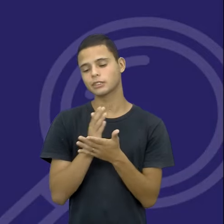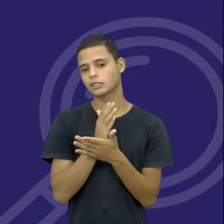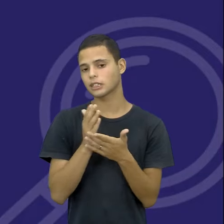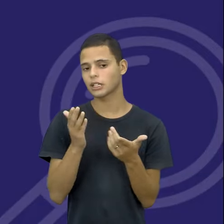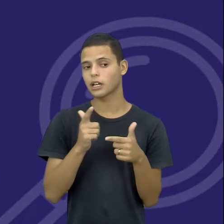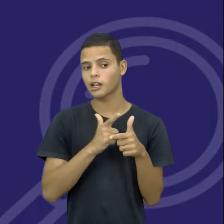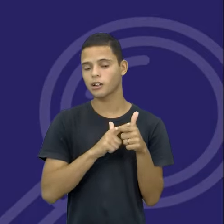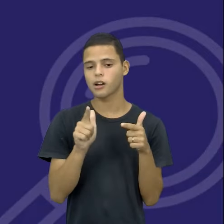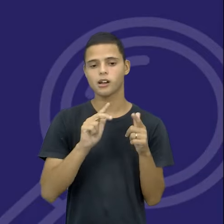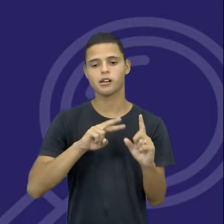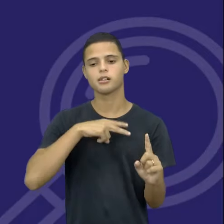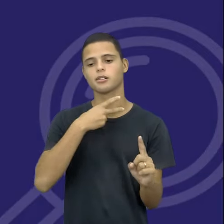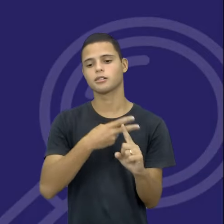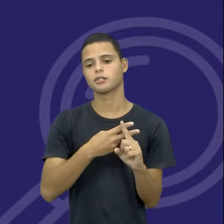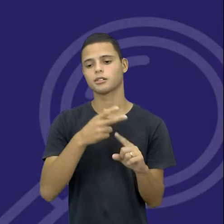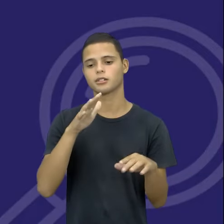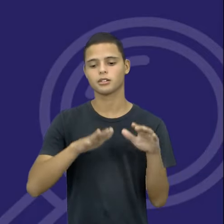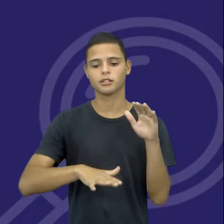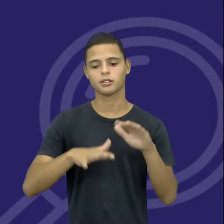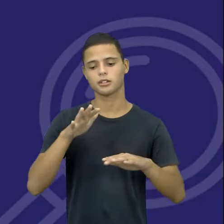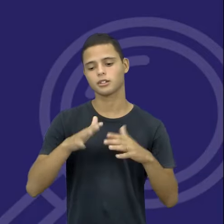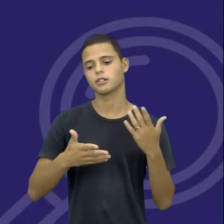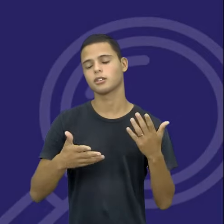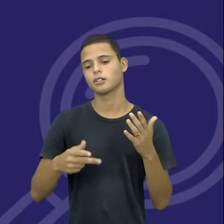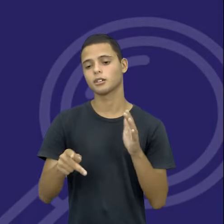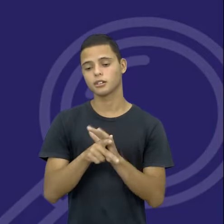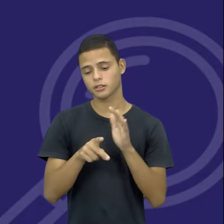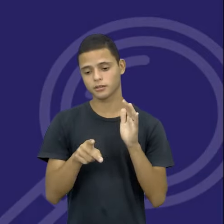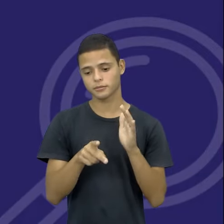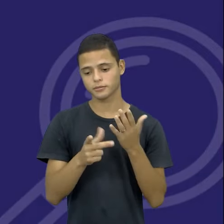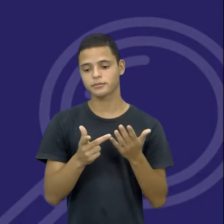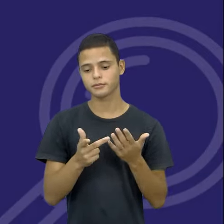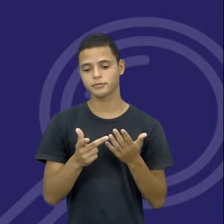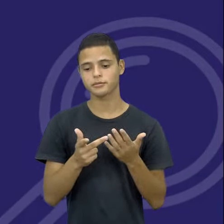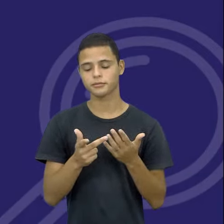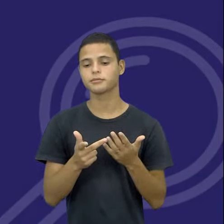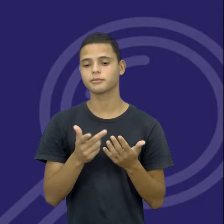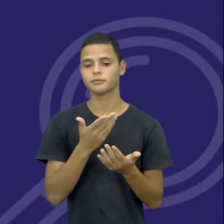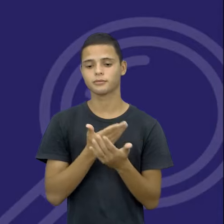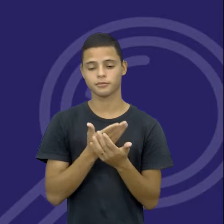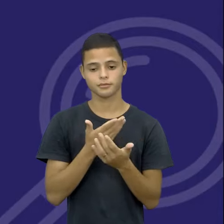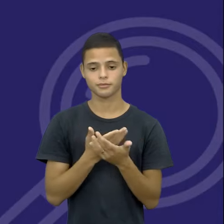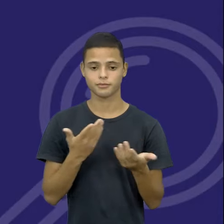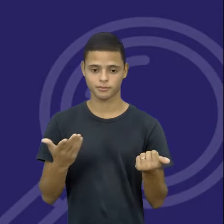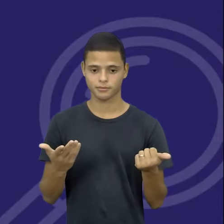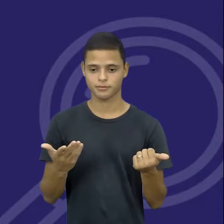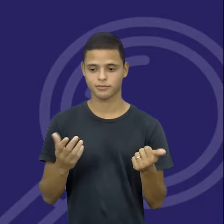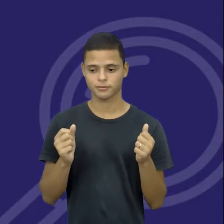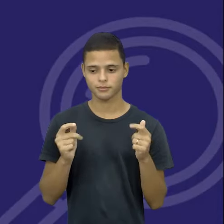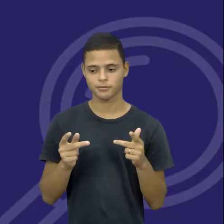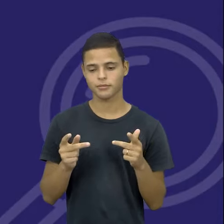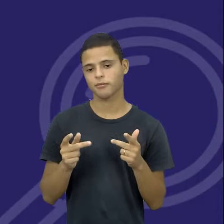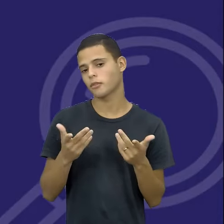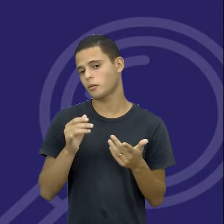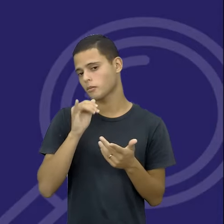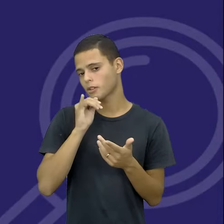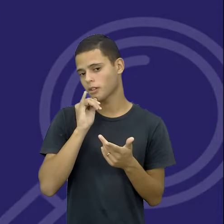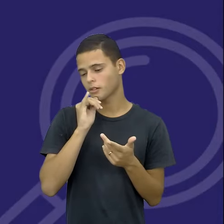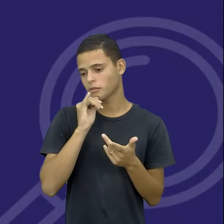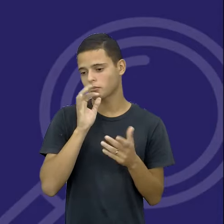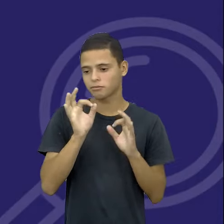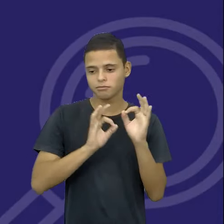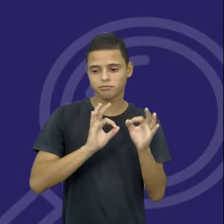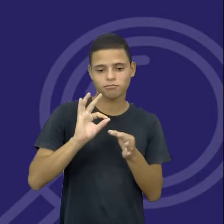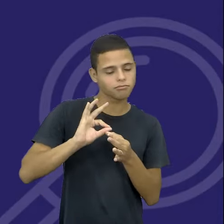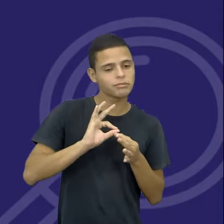os múltiplos, e às vezes até falando para os estudantes, né, olha, eu fiz dessa maneira porque eu não trouxe aqui o